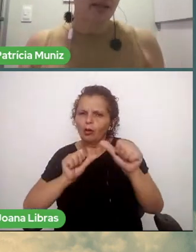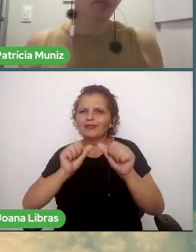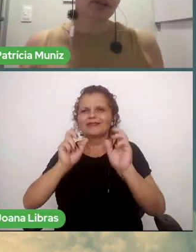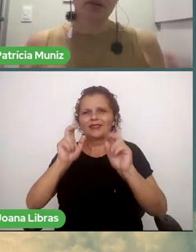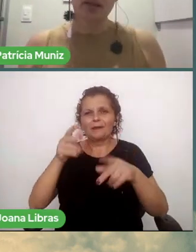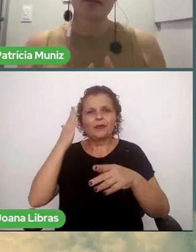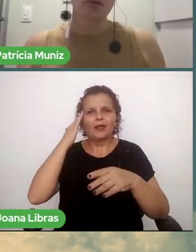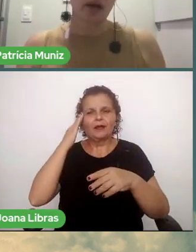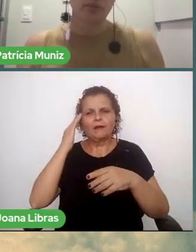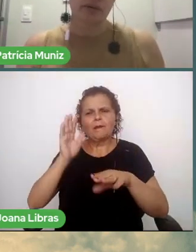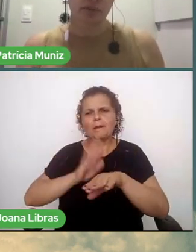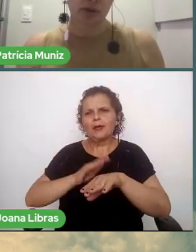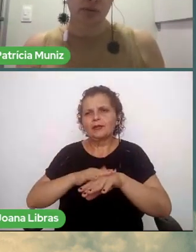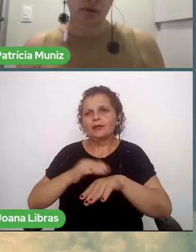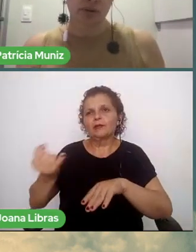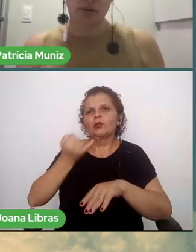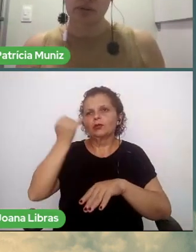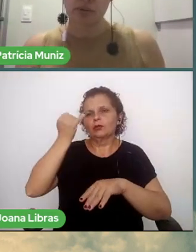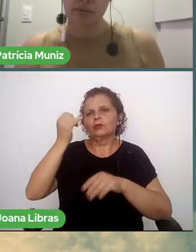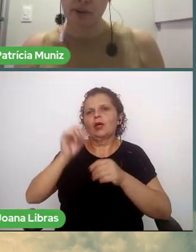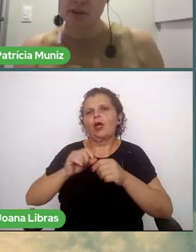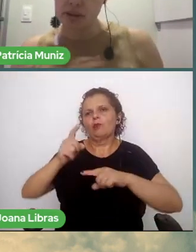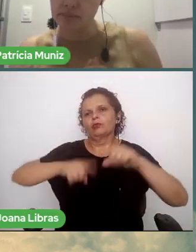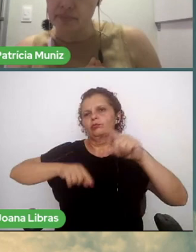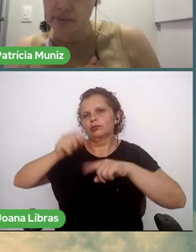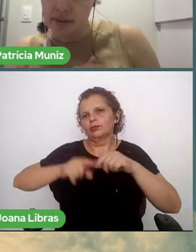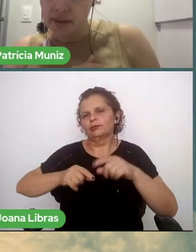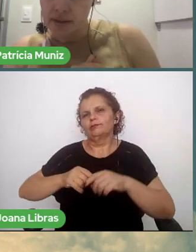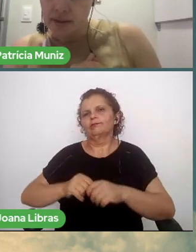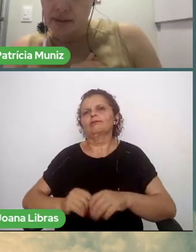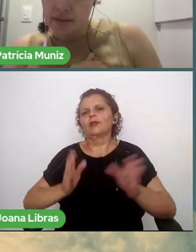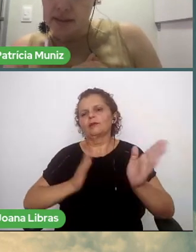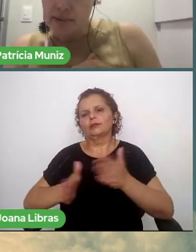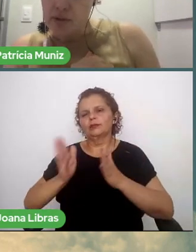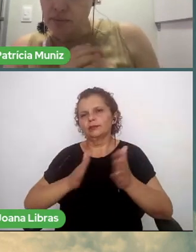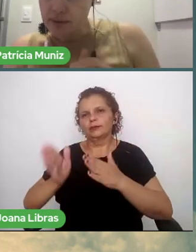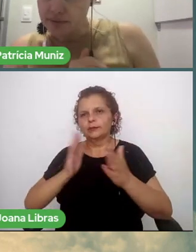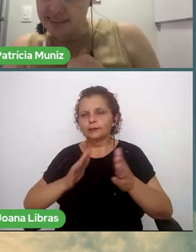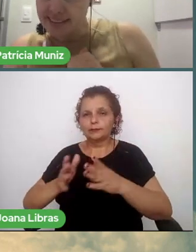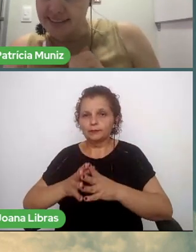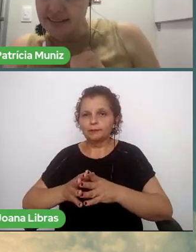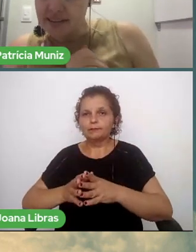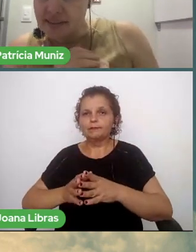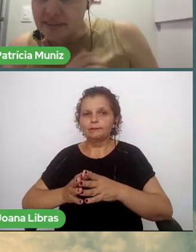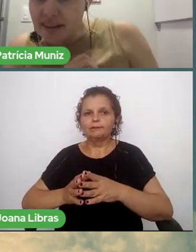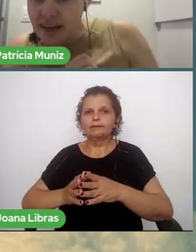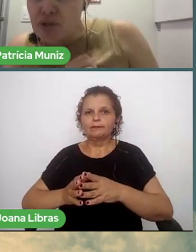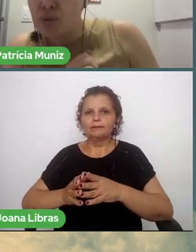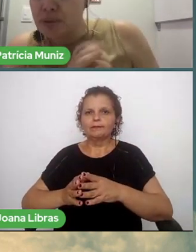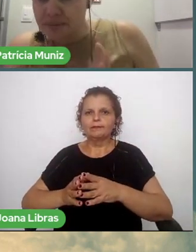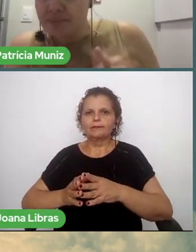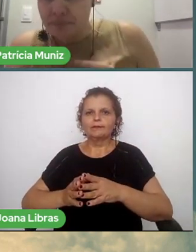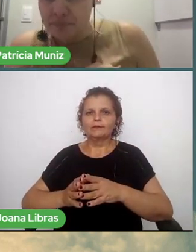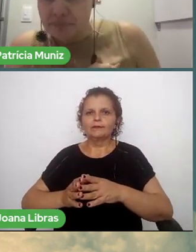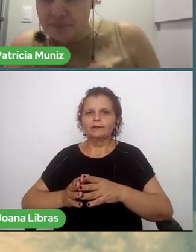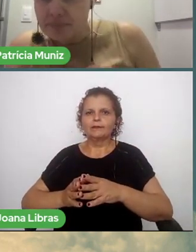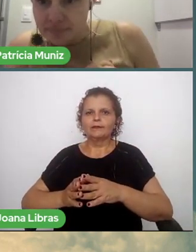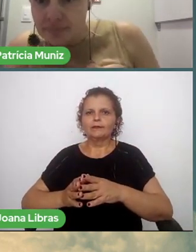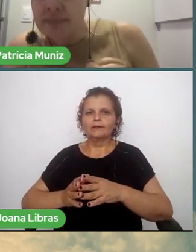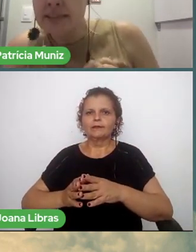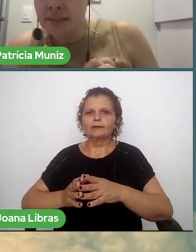isso, mais importante do que isso, é o Path to Production, né? O caminho para a produção. Legal. Tem mais uma pergunta da Denise. E a